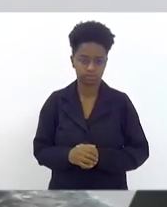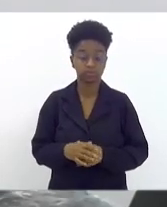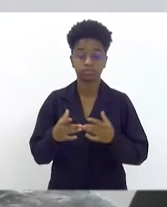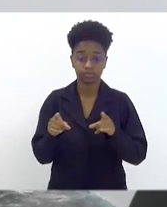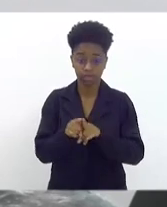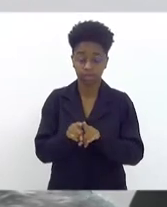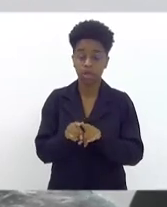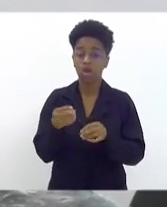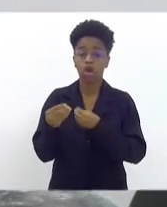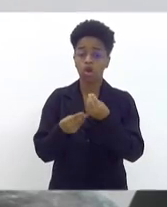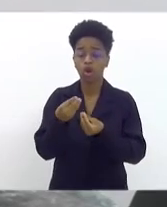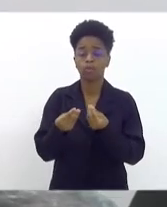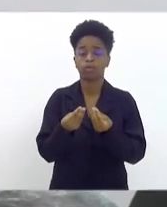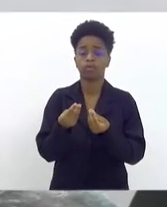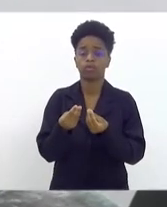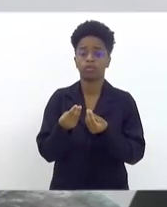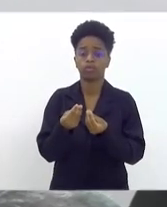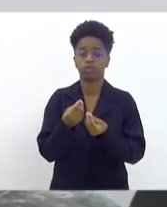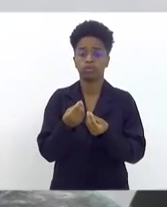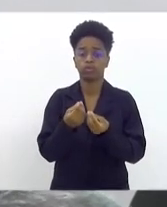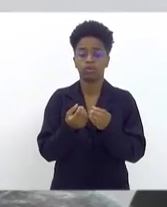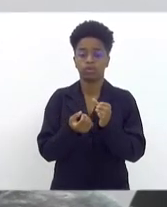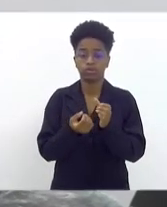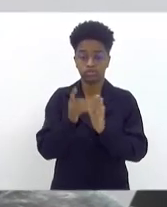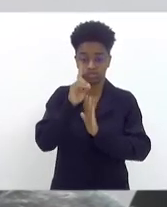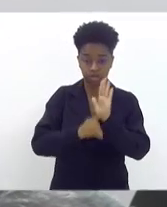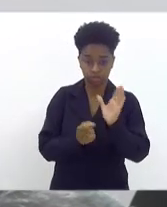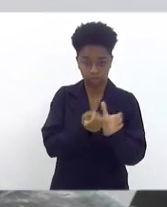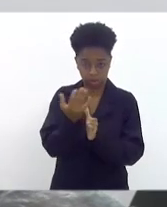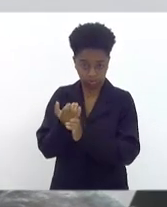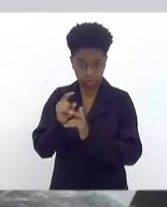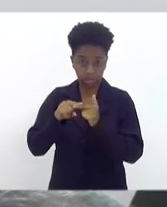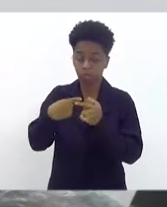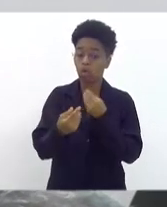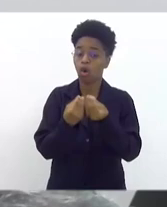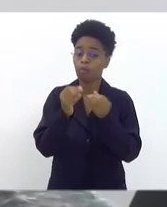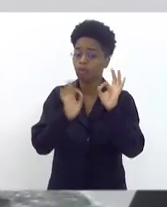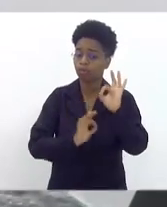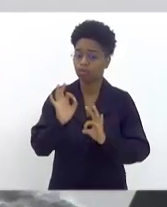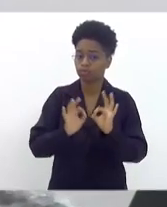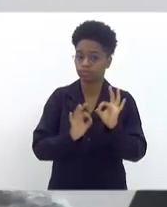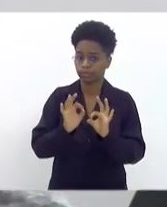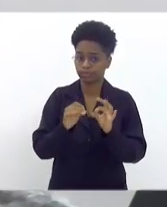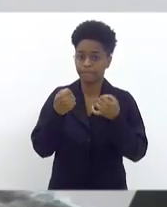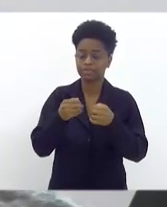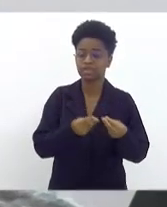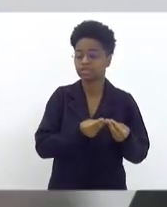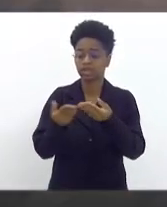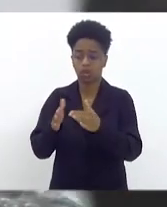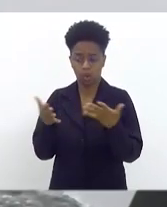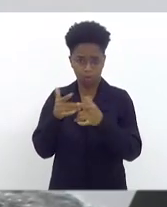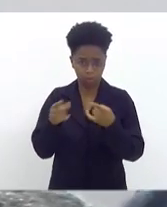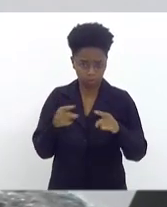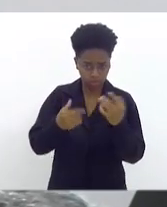é que também é distribuído esse direito autoral posteriormente? A academia, por exemplo, tem que mandar quais músicas ele vai